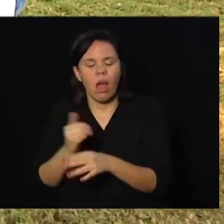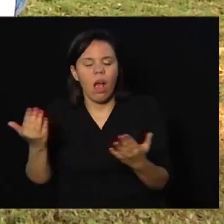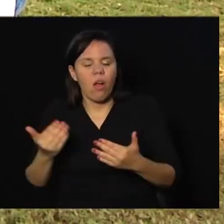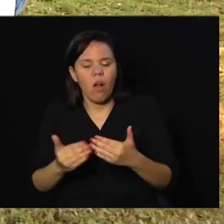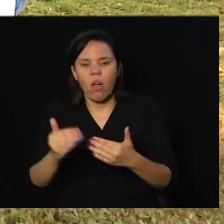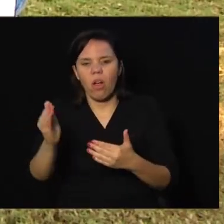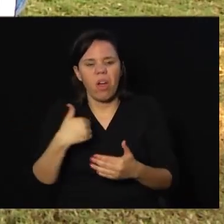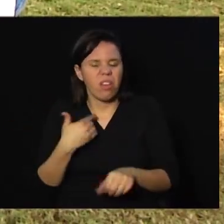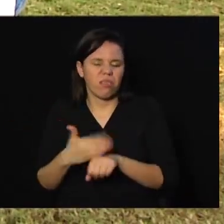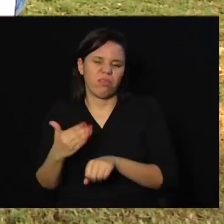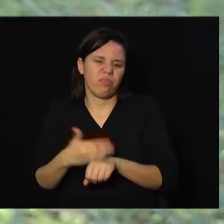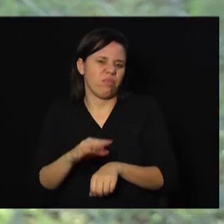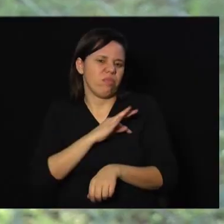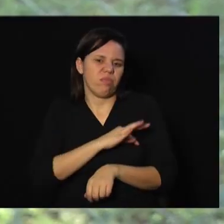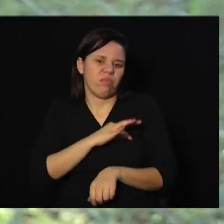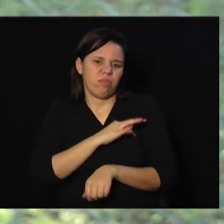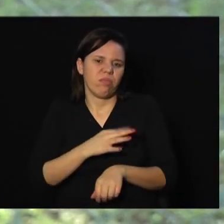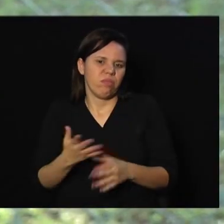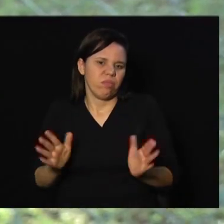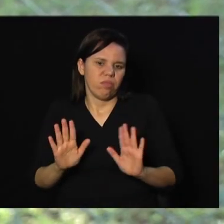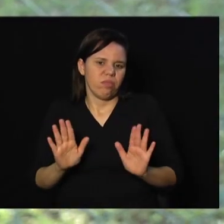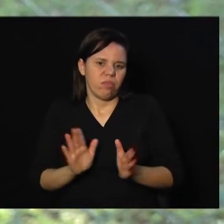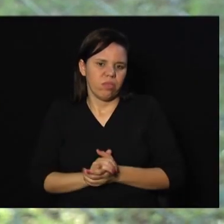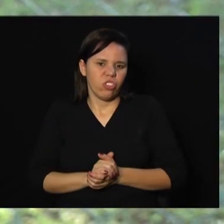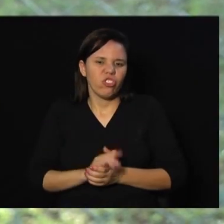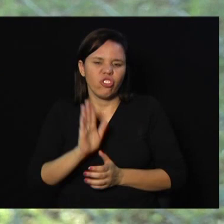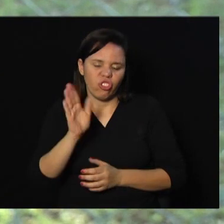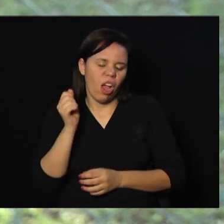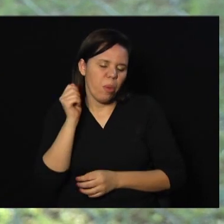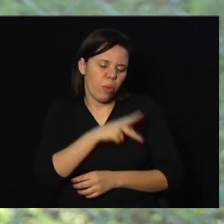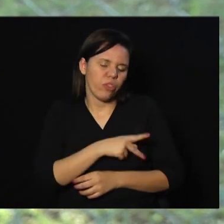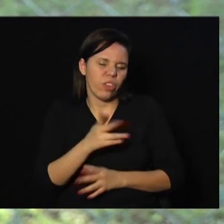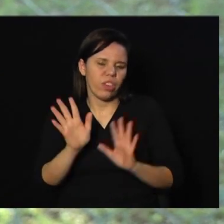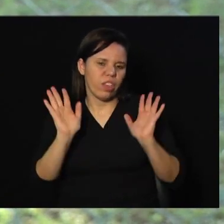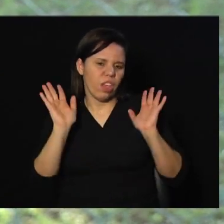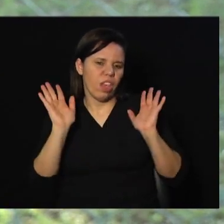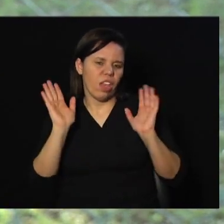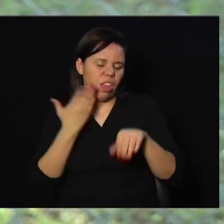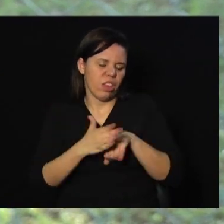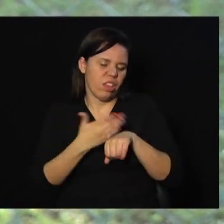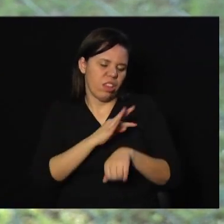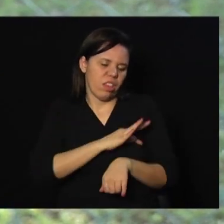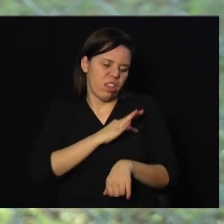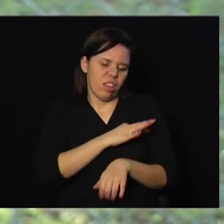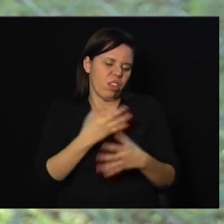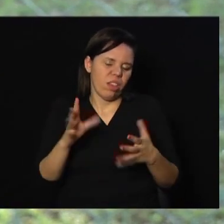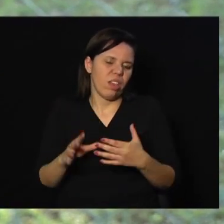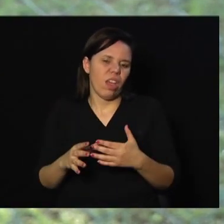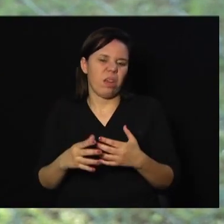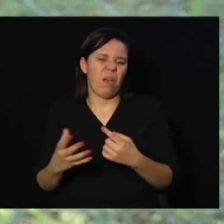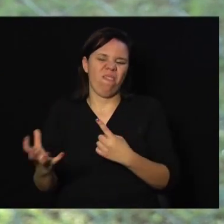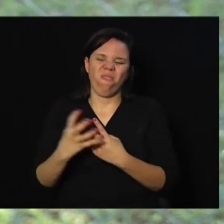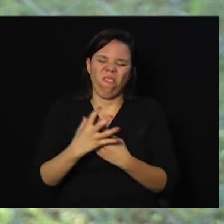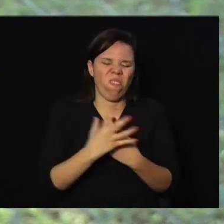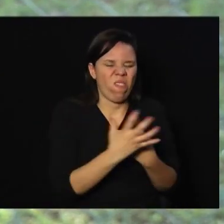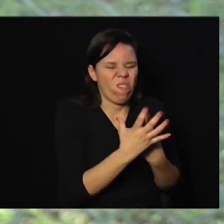mais como treinador, entendeu? Eu já pendurei a chuteira como treinador, entendeu? Eu não quero mais passar pressão, eu